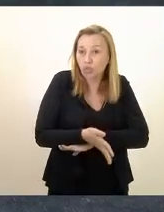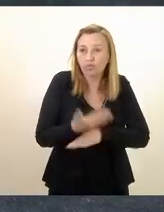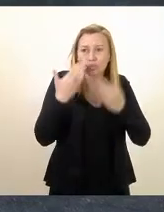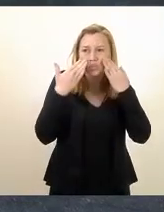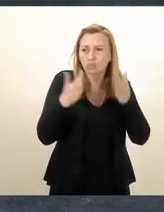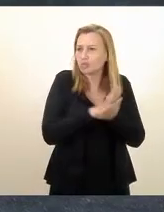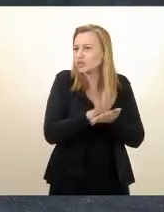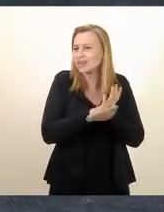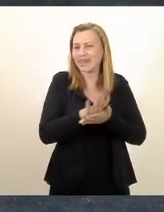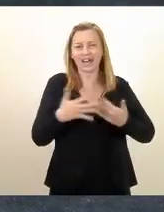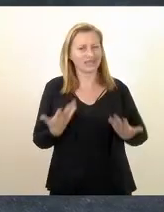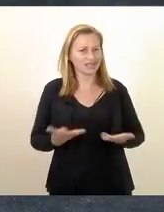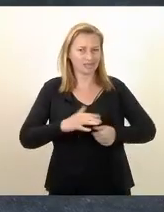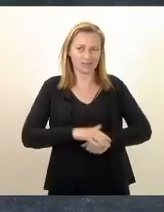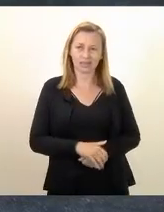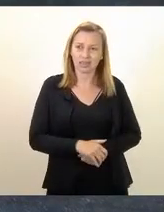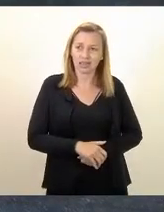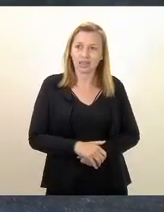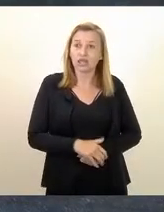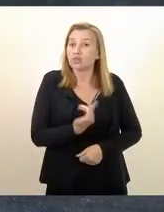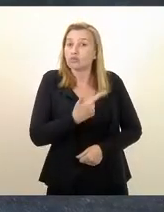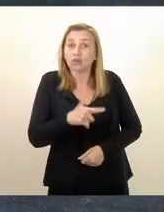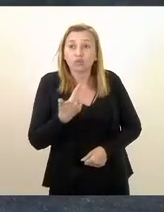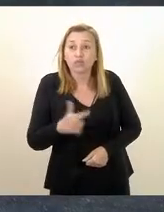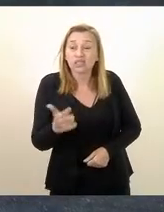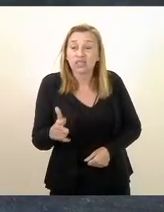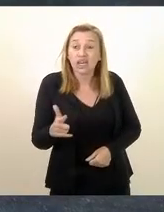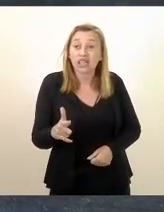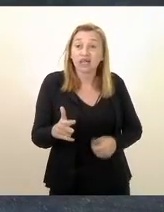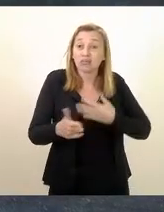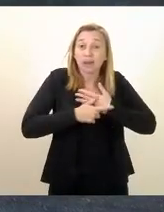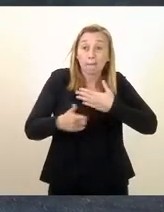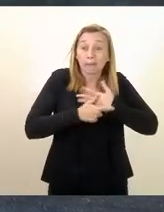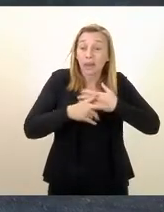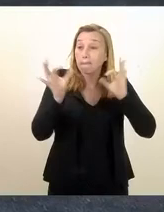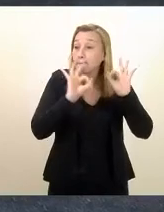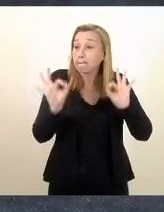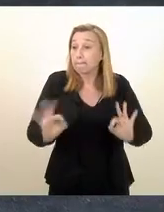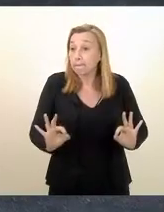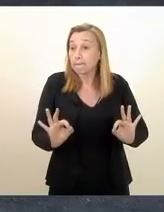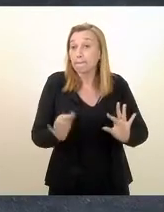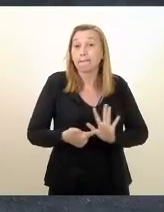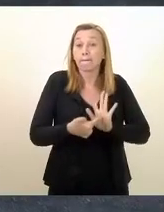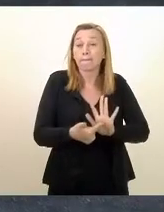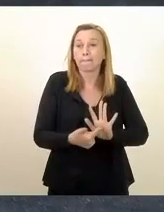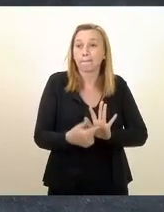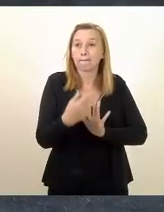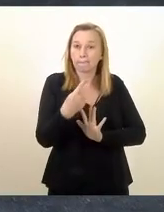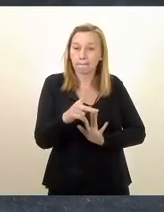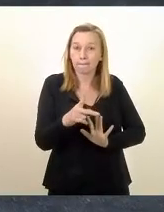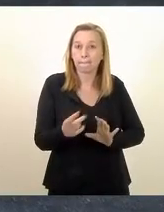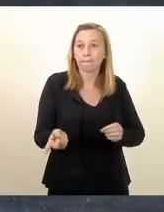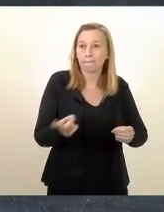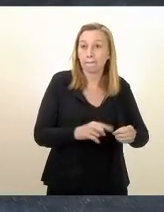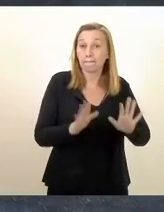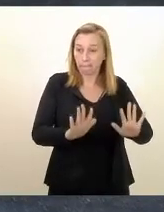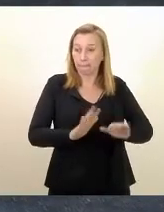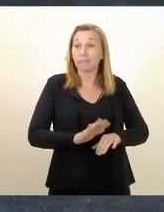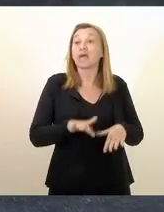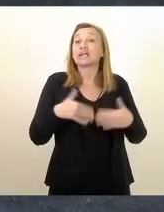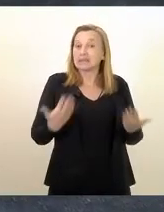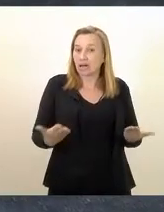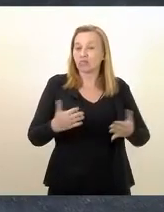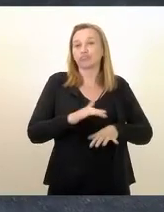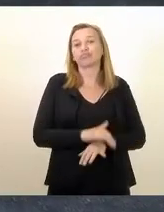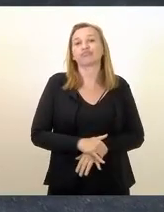não tem eficácia não tem atribuições que justificam a sua reestruturação então fica